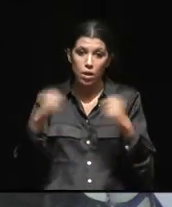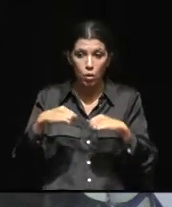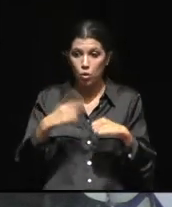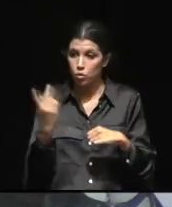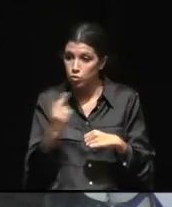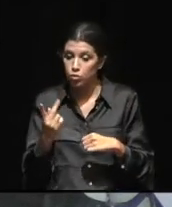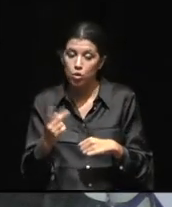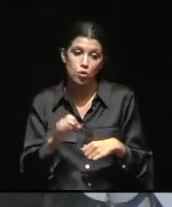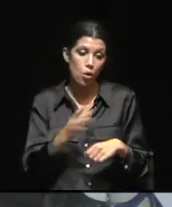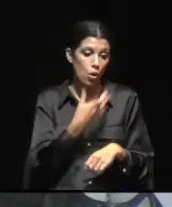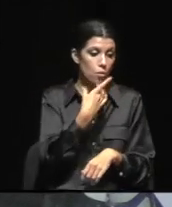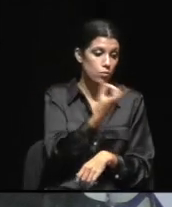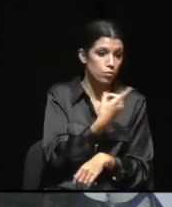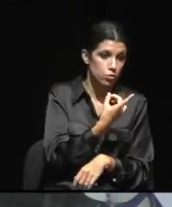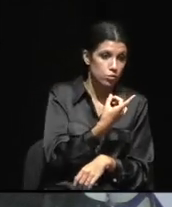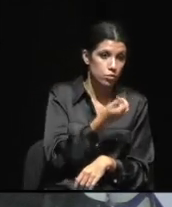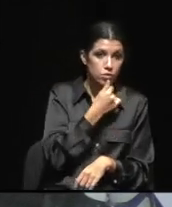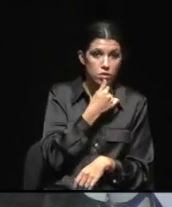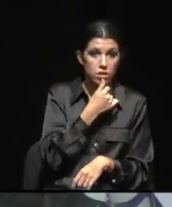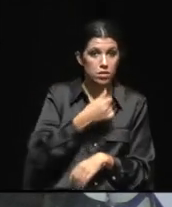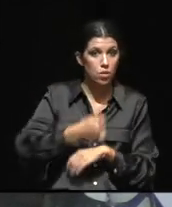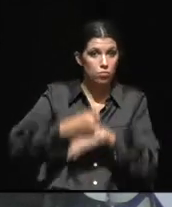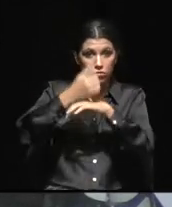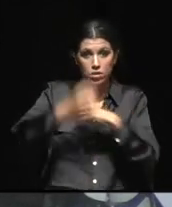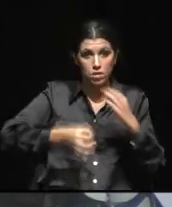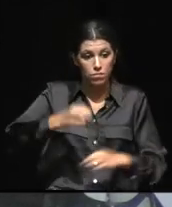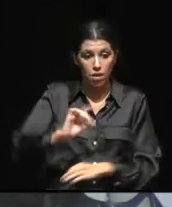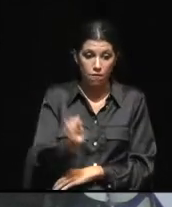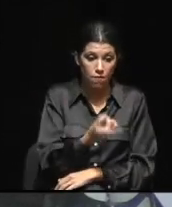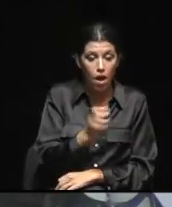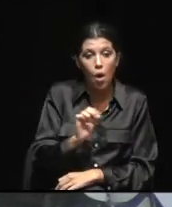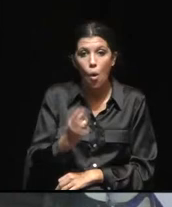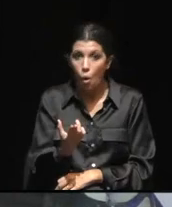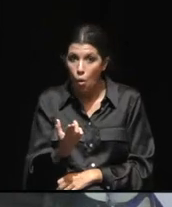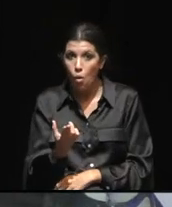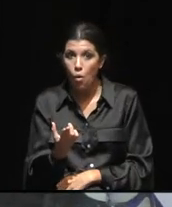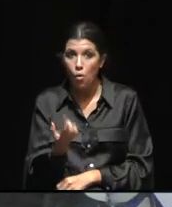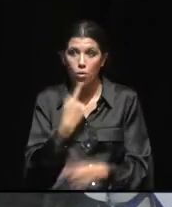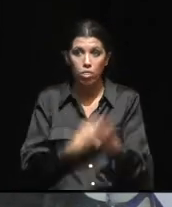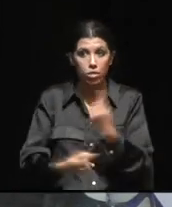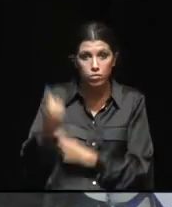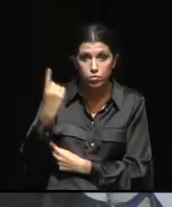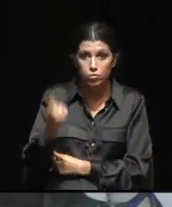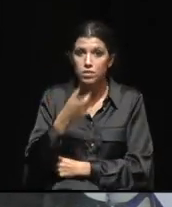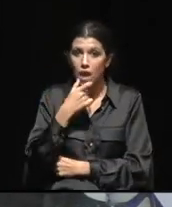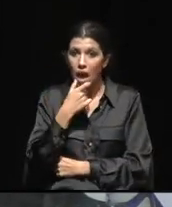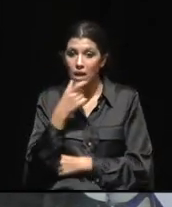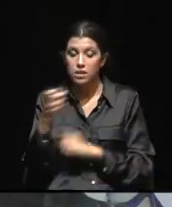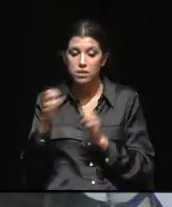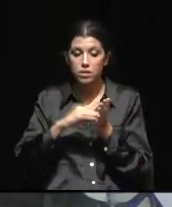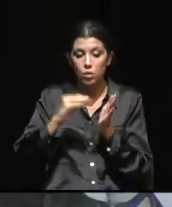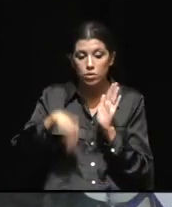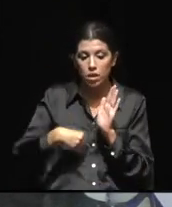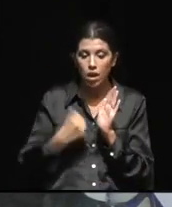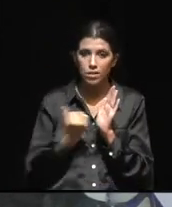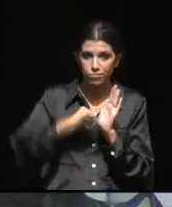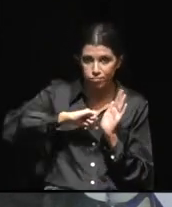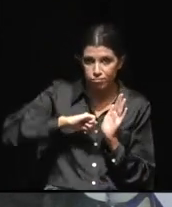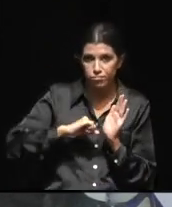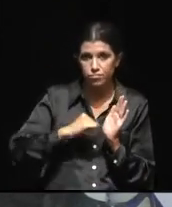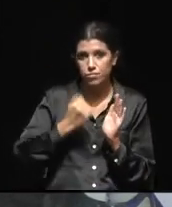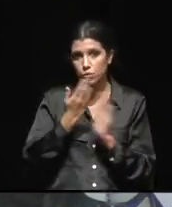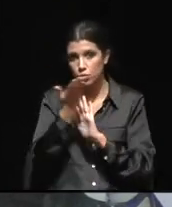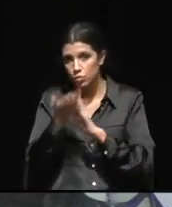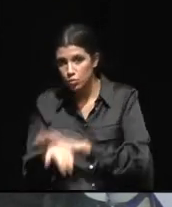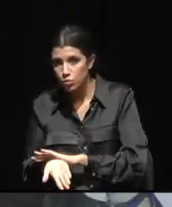unilateralmente por resolução eh ou então por denúncia se houver incumprimento enfim algumas